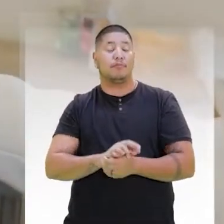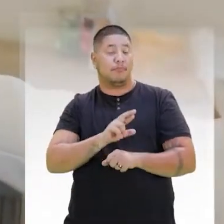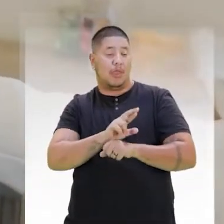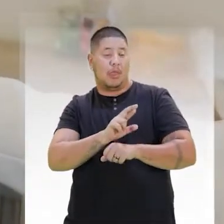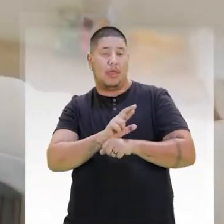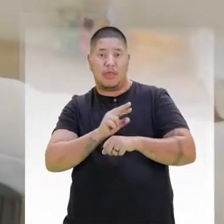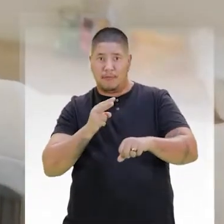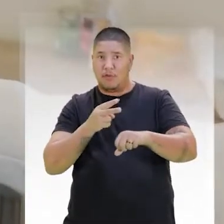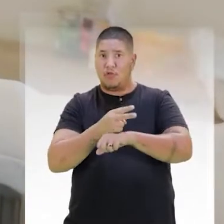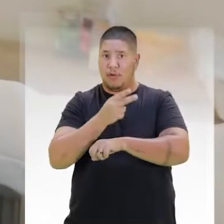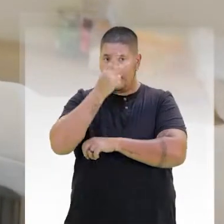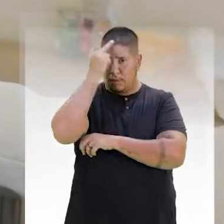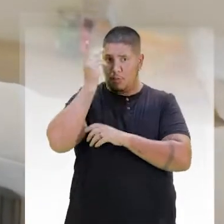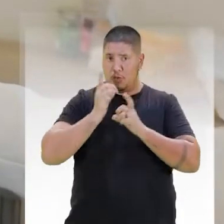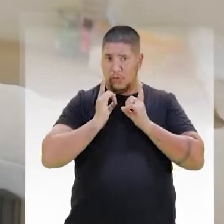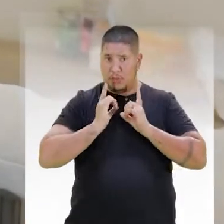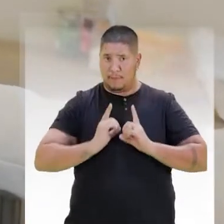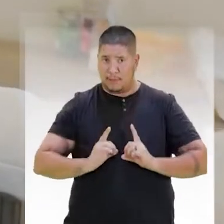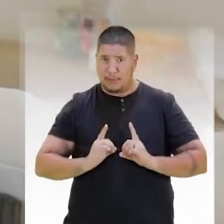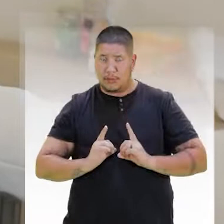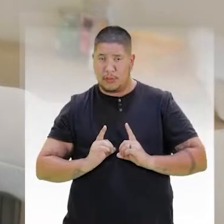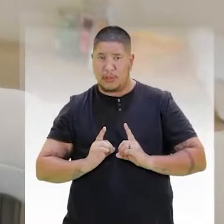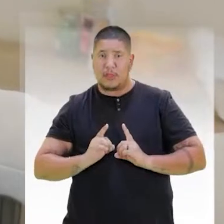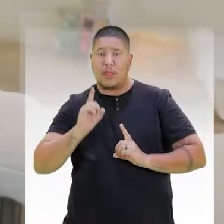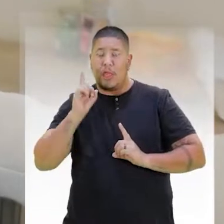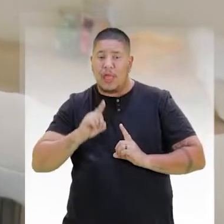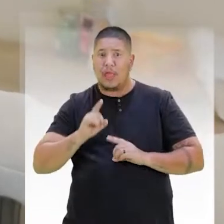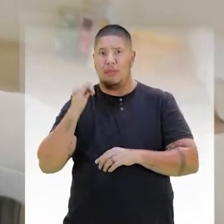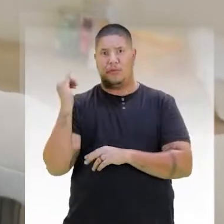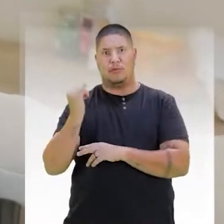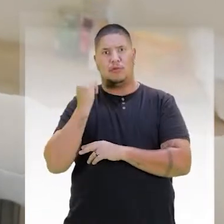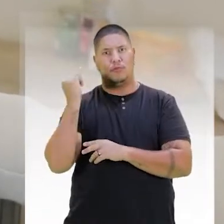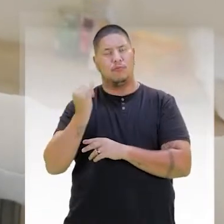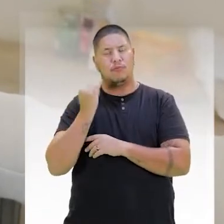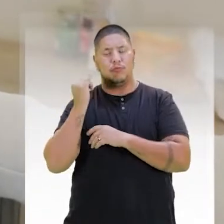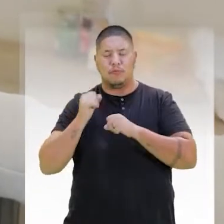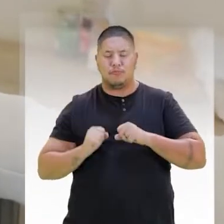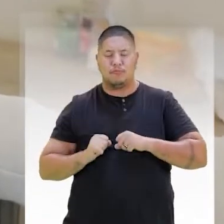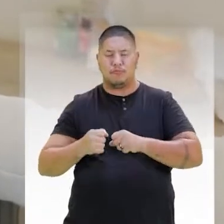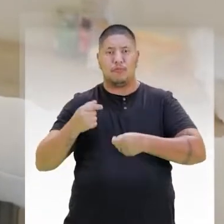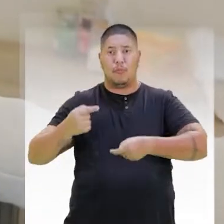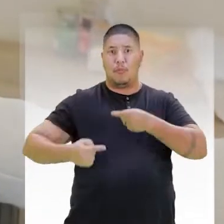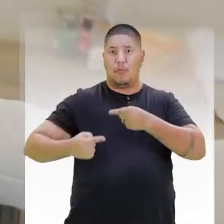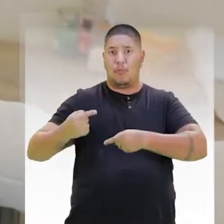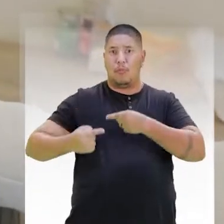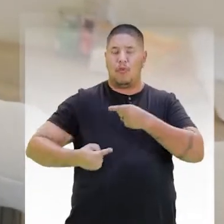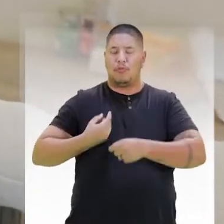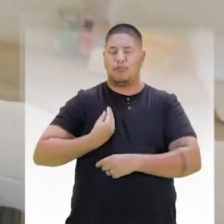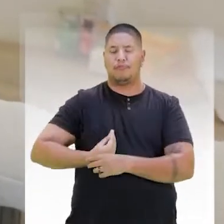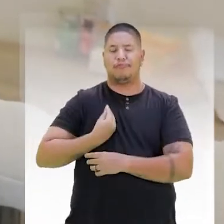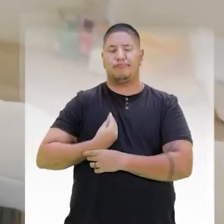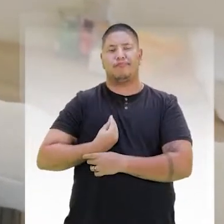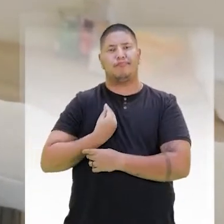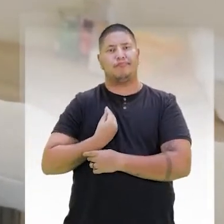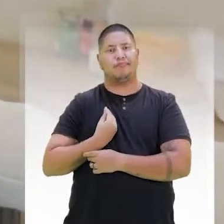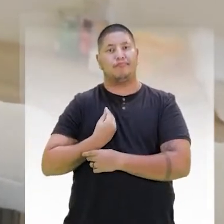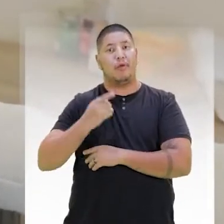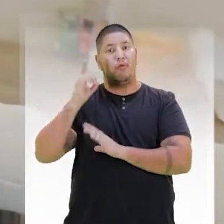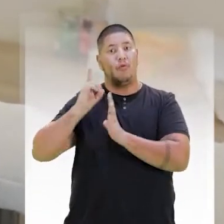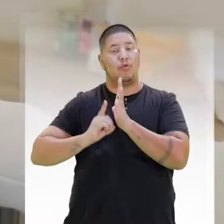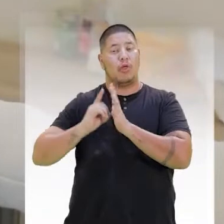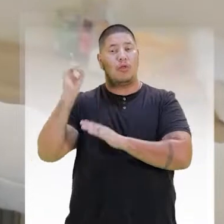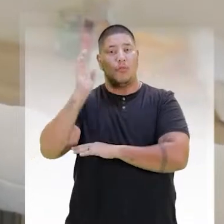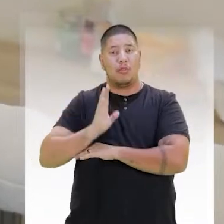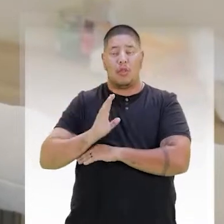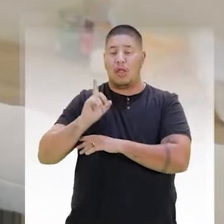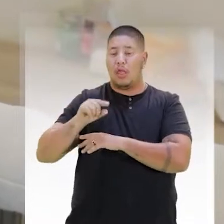para pessoas com deficiência e beneficiários reabilitados é uma importante ação afirmativa existente no direito brasileiro e que é um dos caminhos